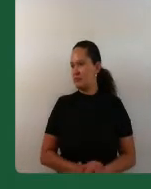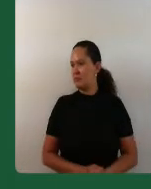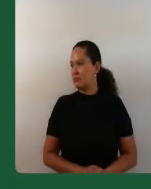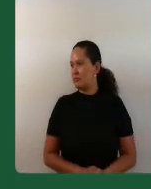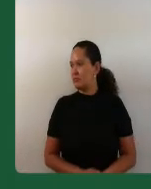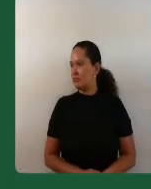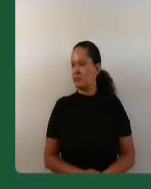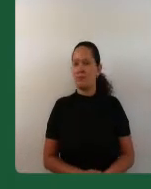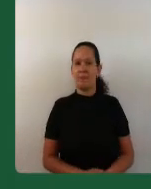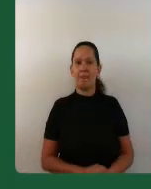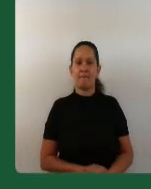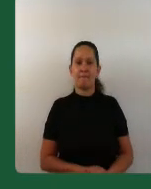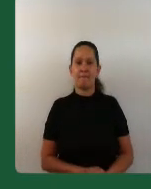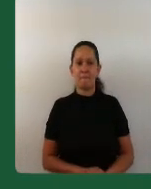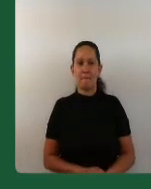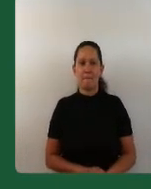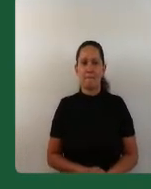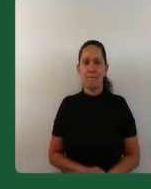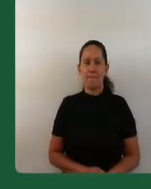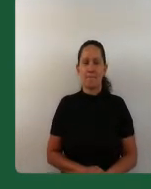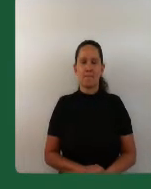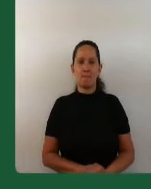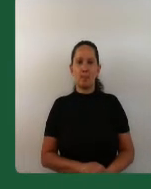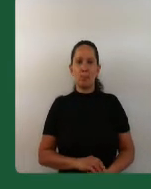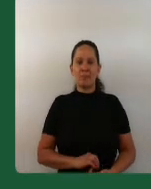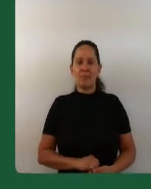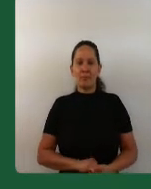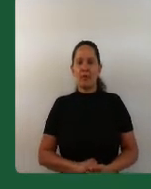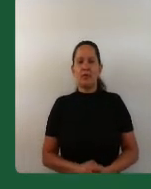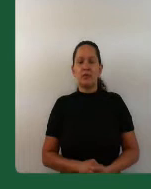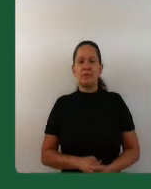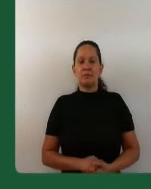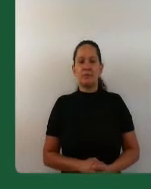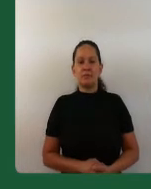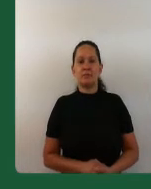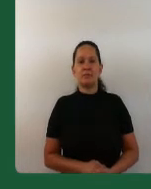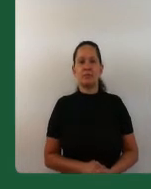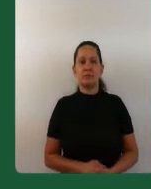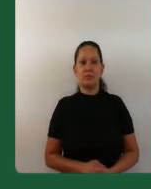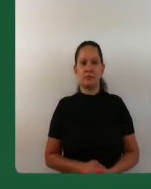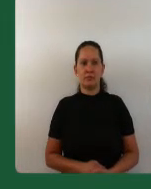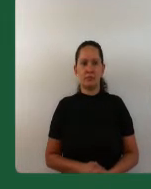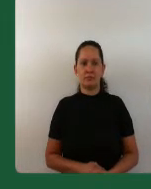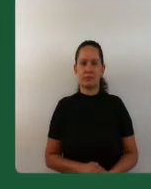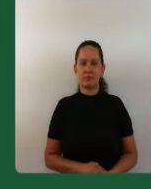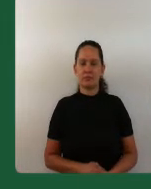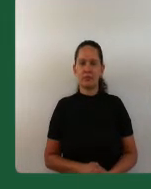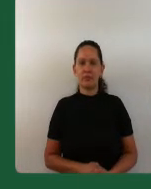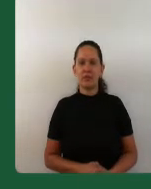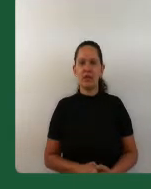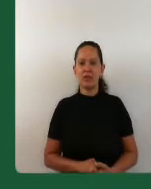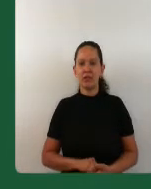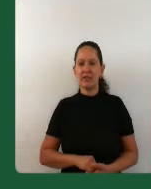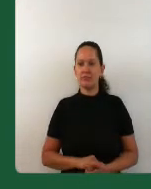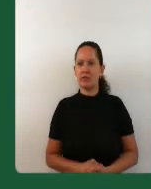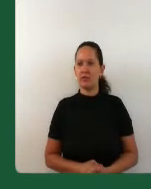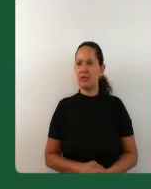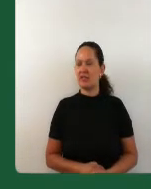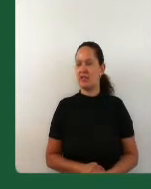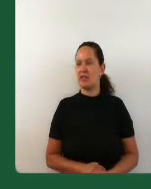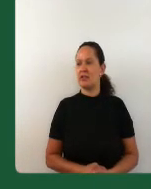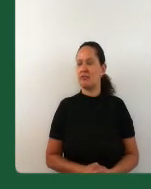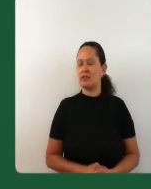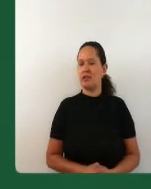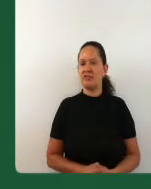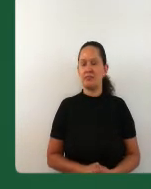Leandro, eu sou a mestre de cerimônias, falo de Brasília, sou mulher, morena, cabelos e olhos